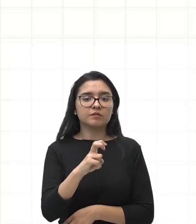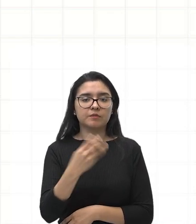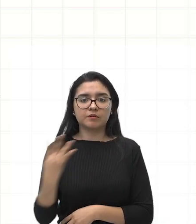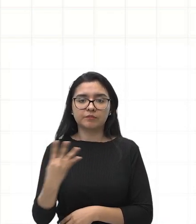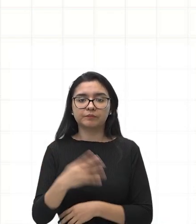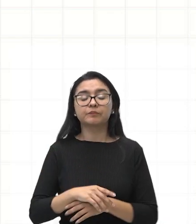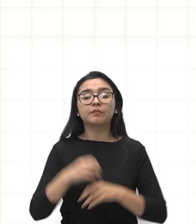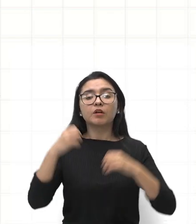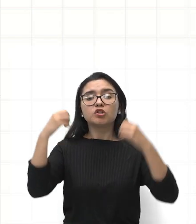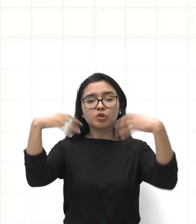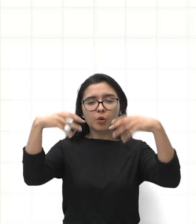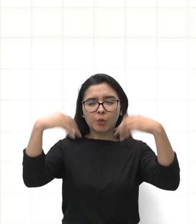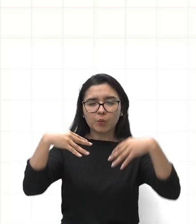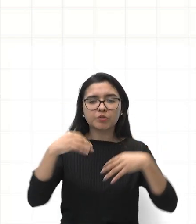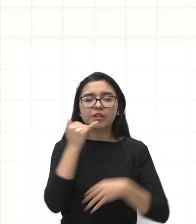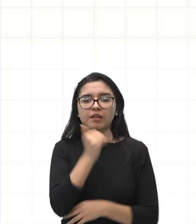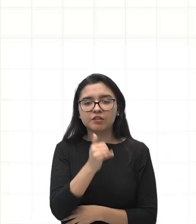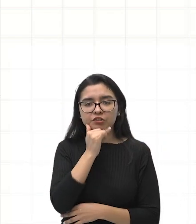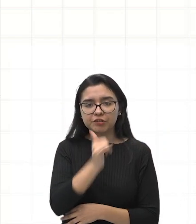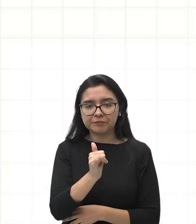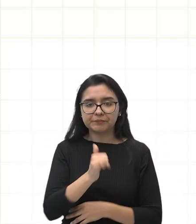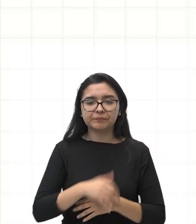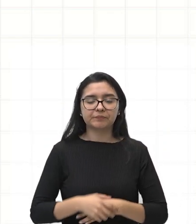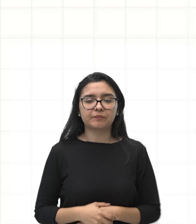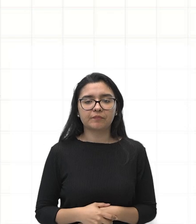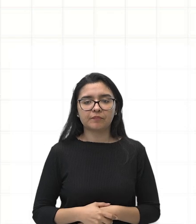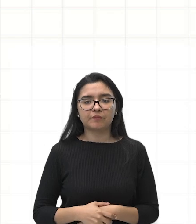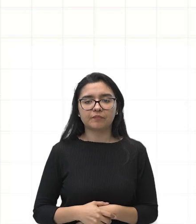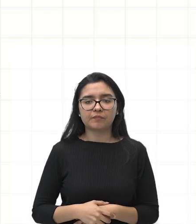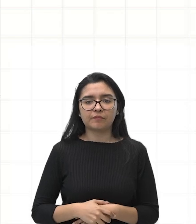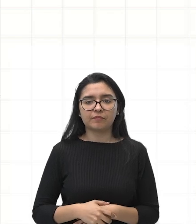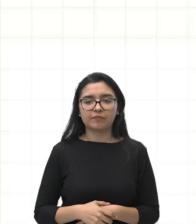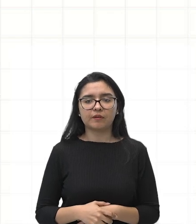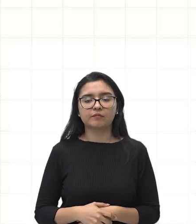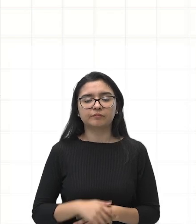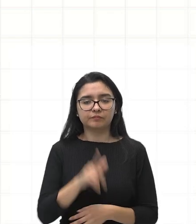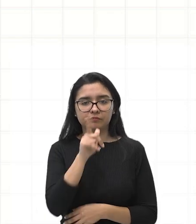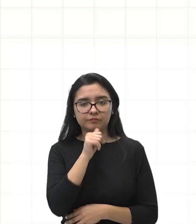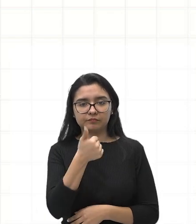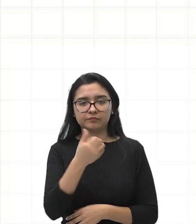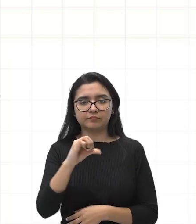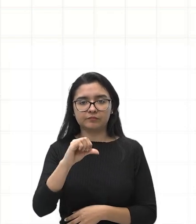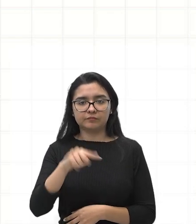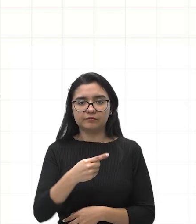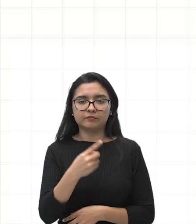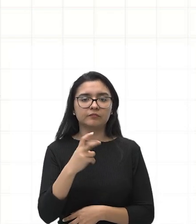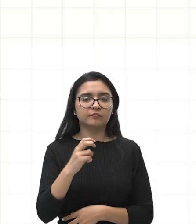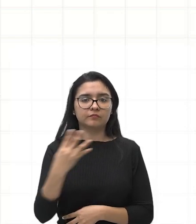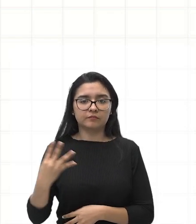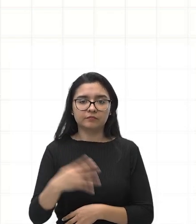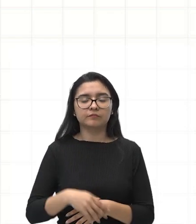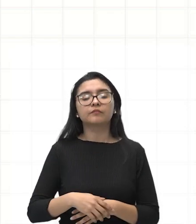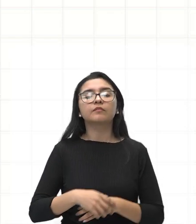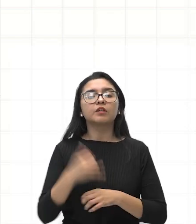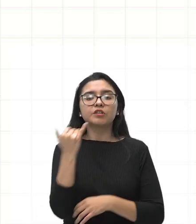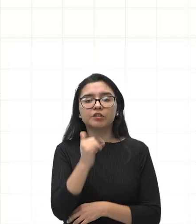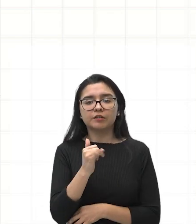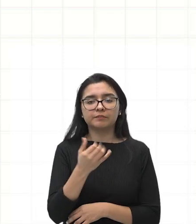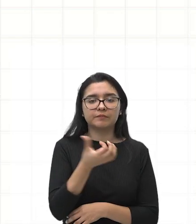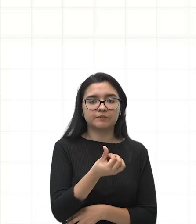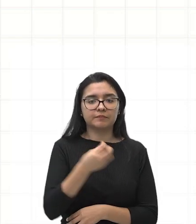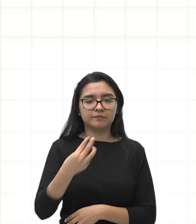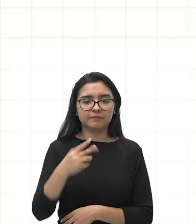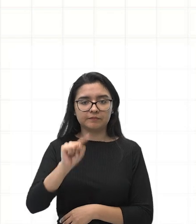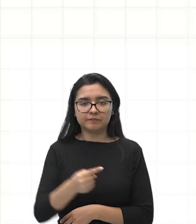19,54. Conta de luz, vou marcar aqui, ó. Conta de água, R$ 19,54. Conta de luz,